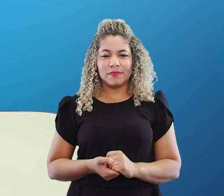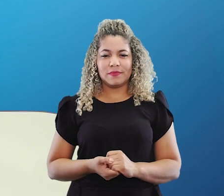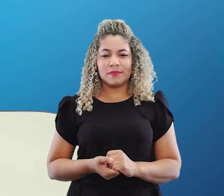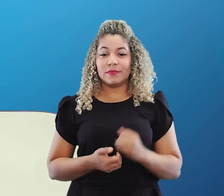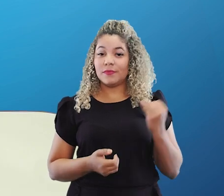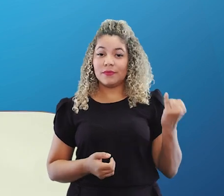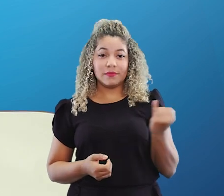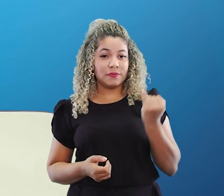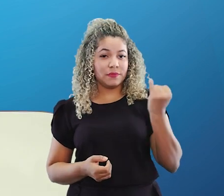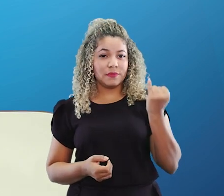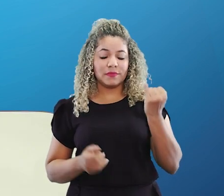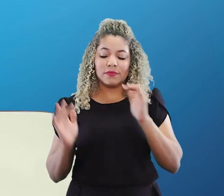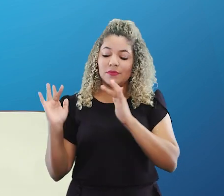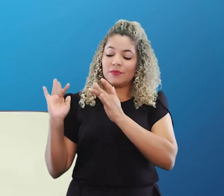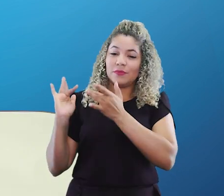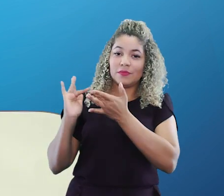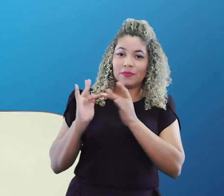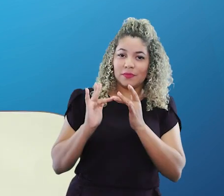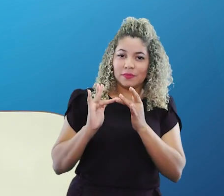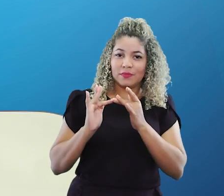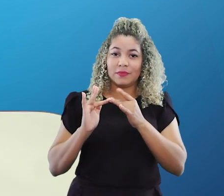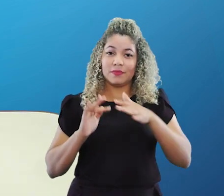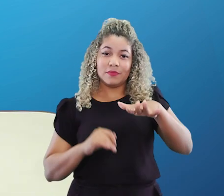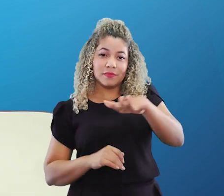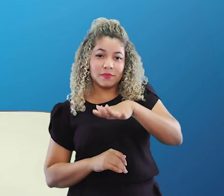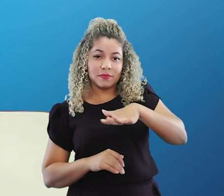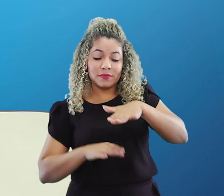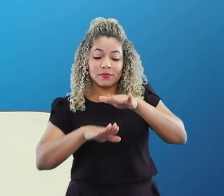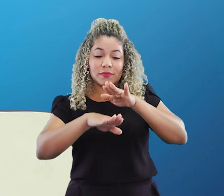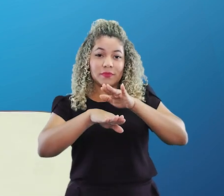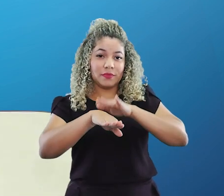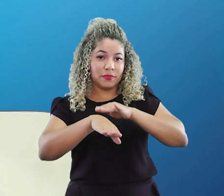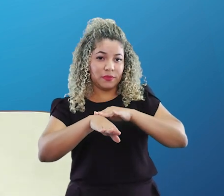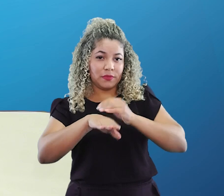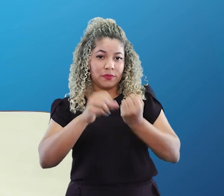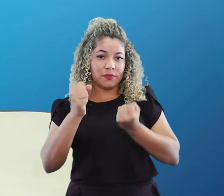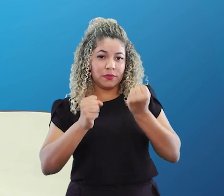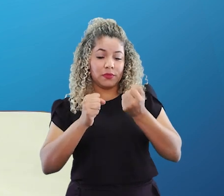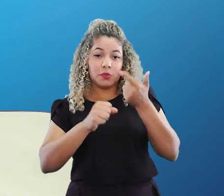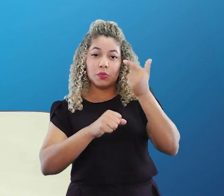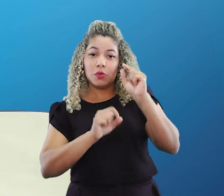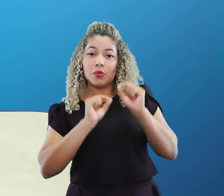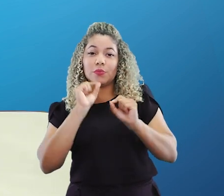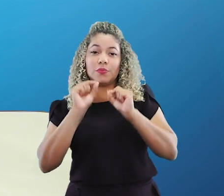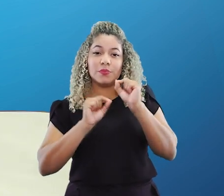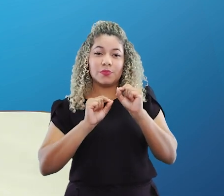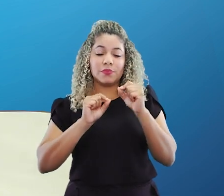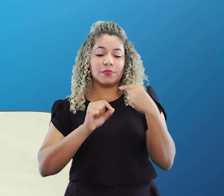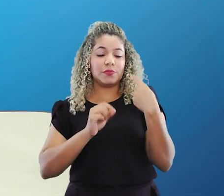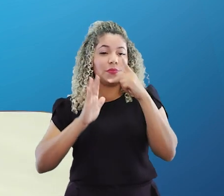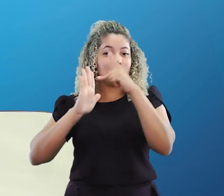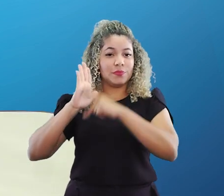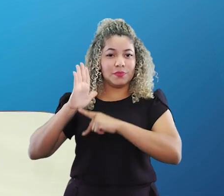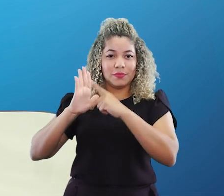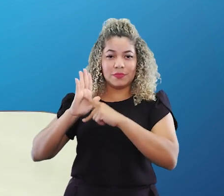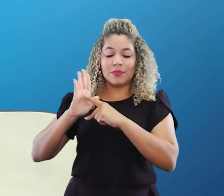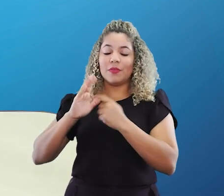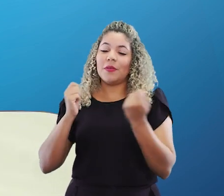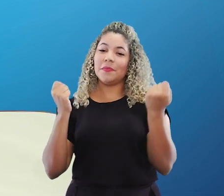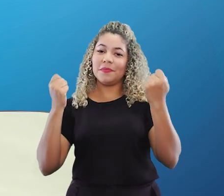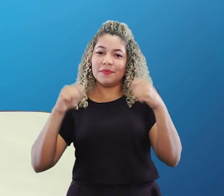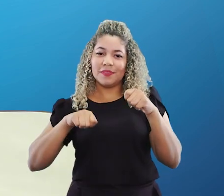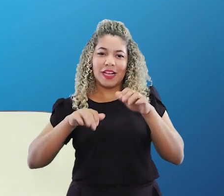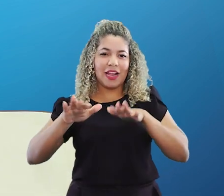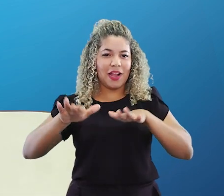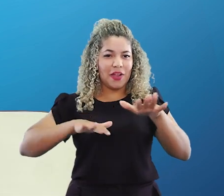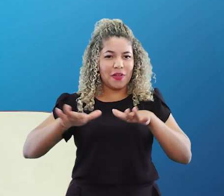E isso vai ser importante para conectarmos nessa parte traseira um outro elemento do nosso projeto que vai